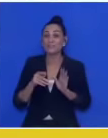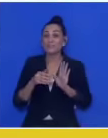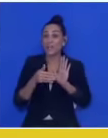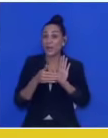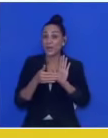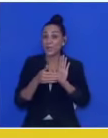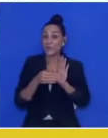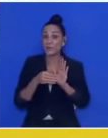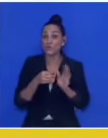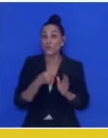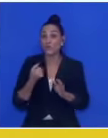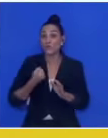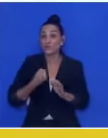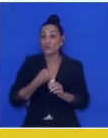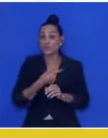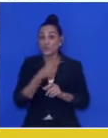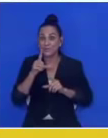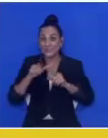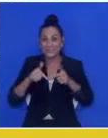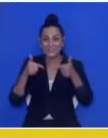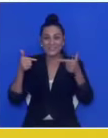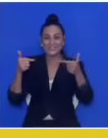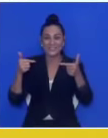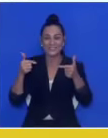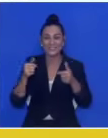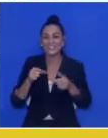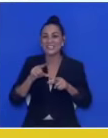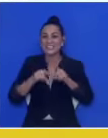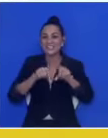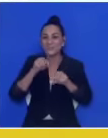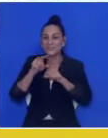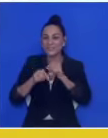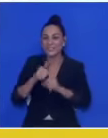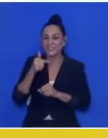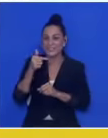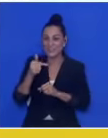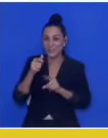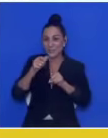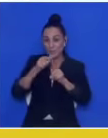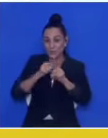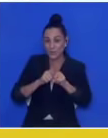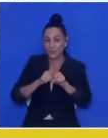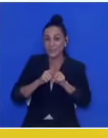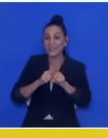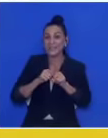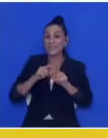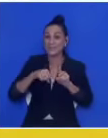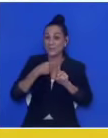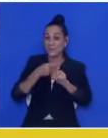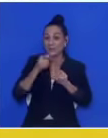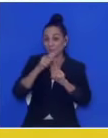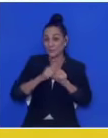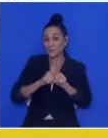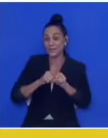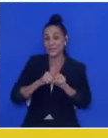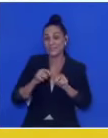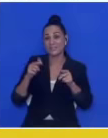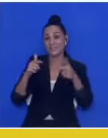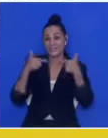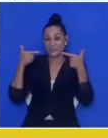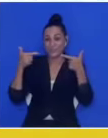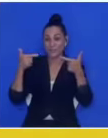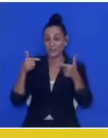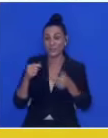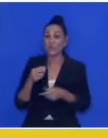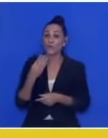aposta os seus números da sorte. Todo mundo tem os seus, não é verdade? São sorteados 7 números em um mês da sorte para o concurso. Este é o sorteio